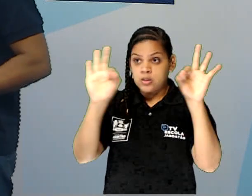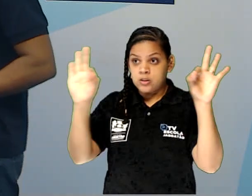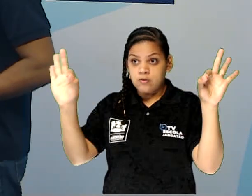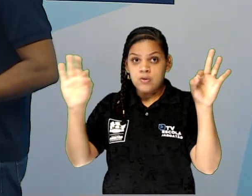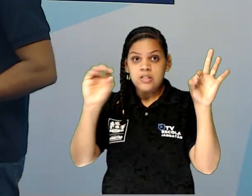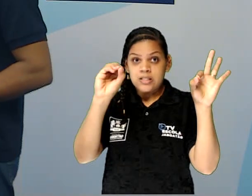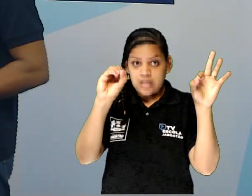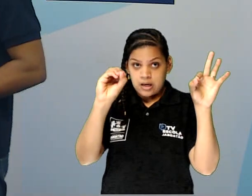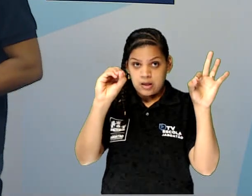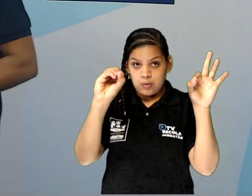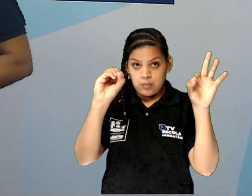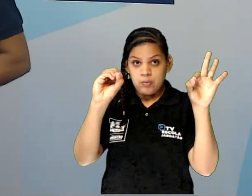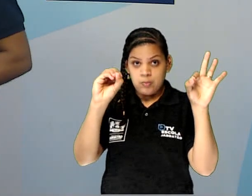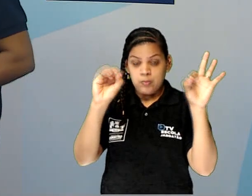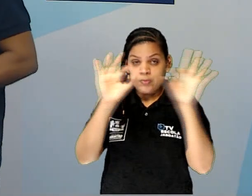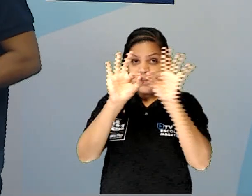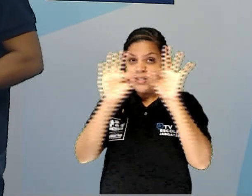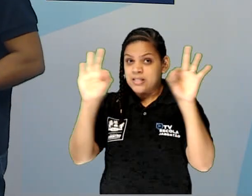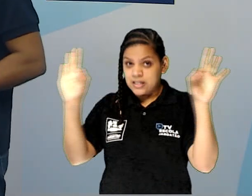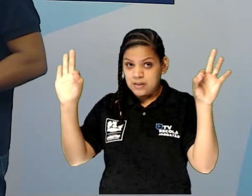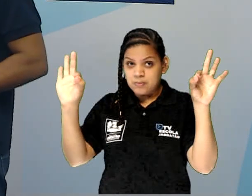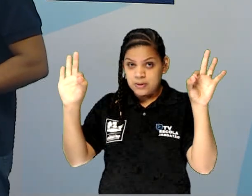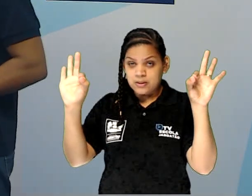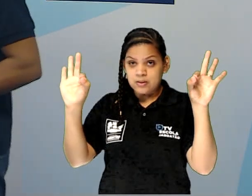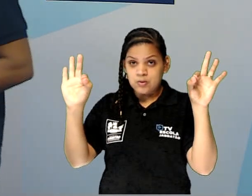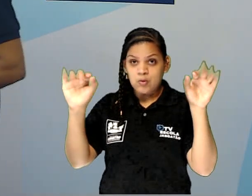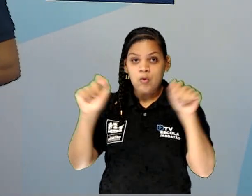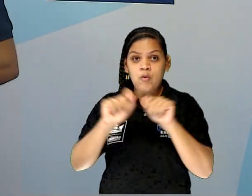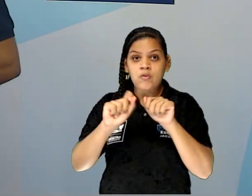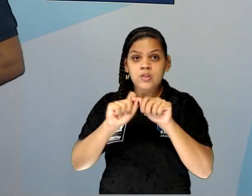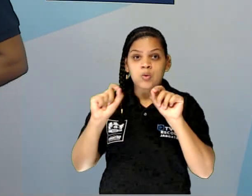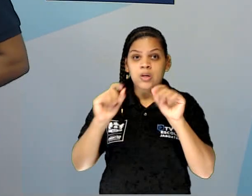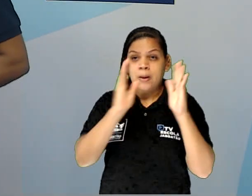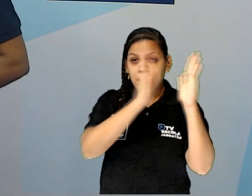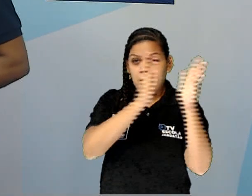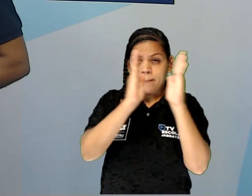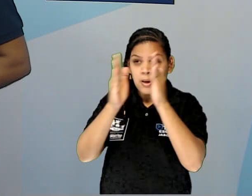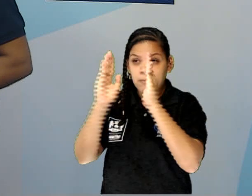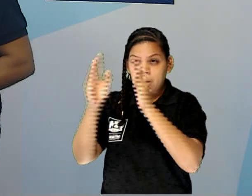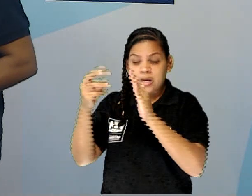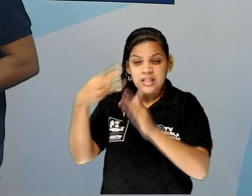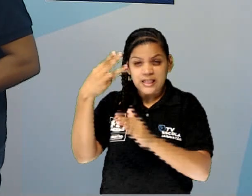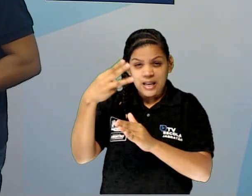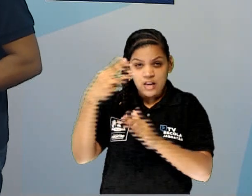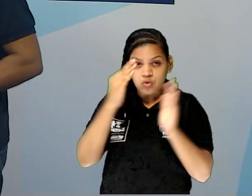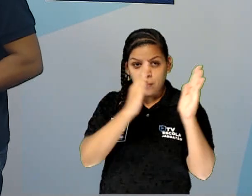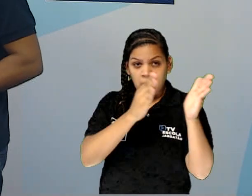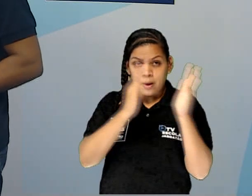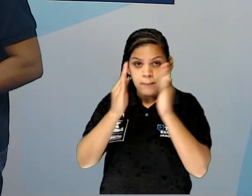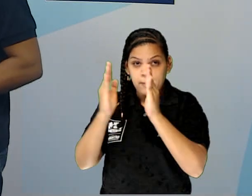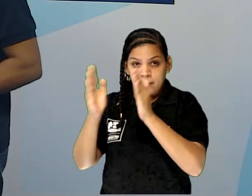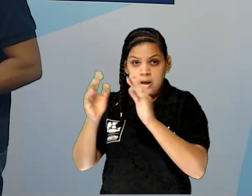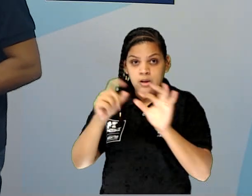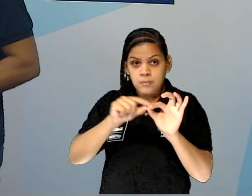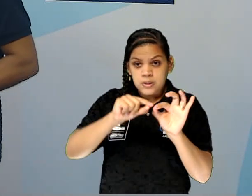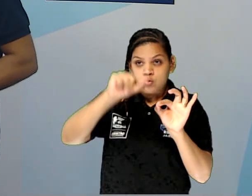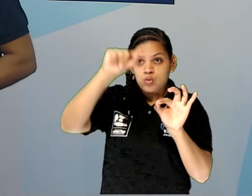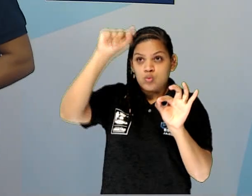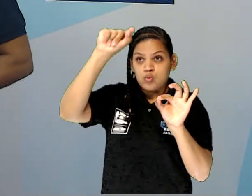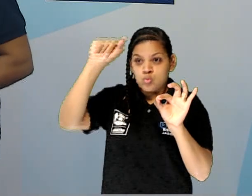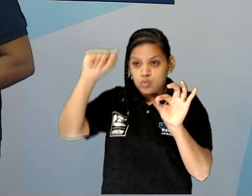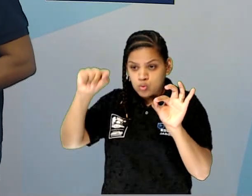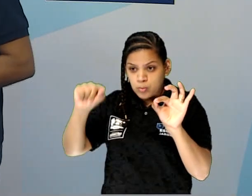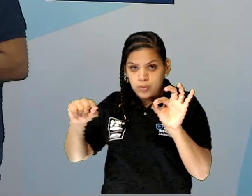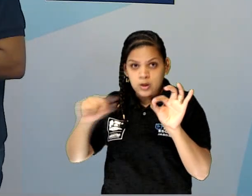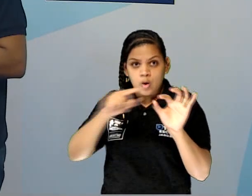segmento, eu vou fazer o seguinte. Vou partir em 3 partes. E essa parte eu vou subir, ó. Eu formei quantos segmentos aqui, ó? 1,